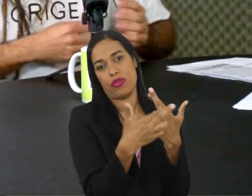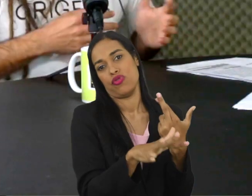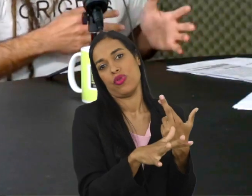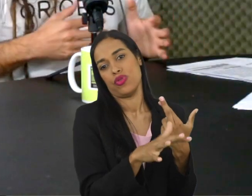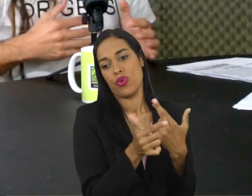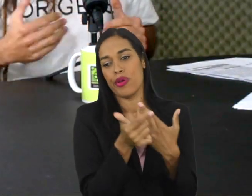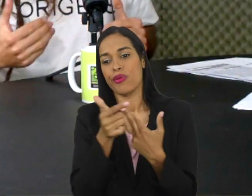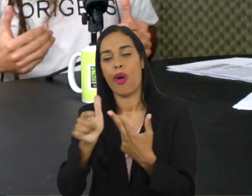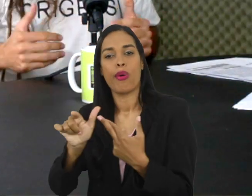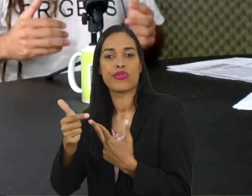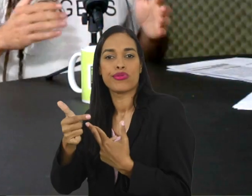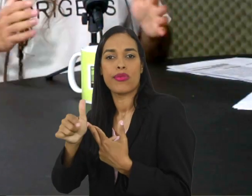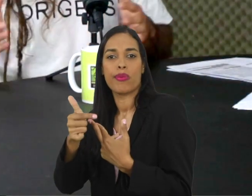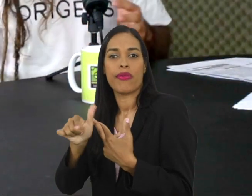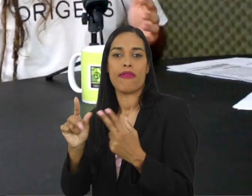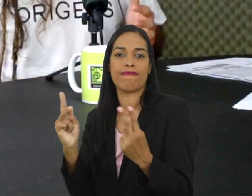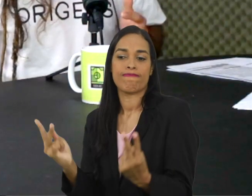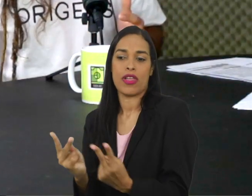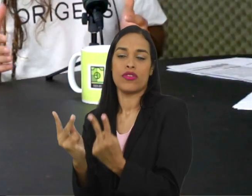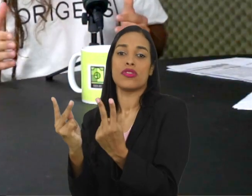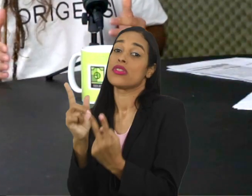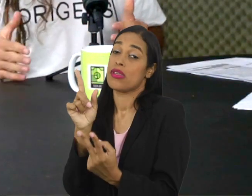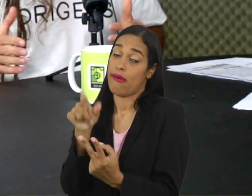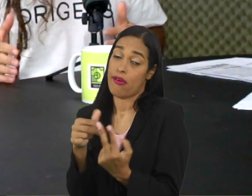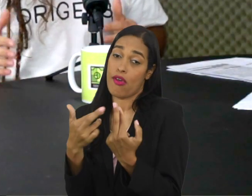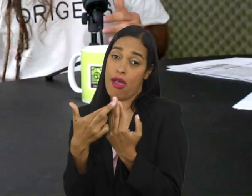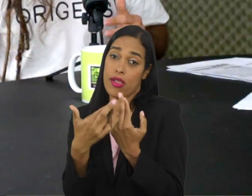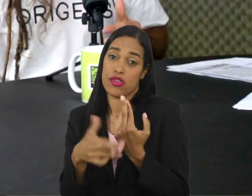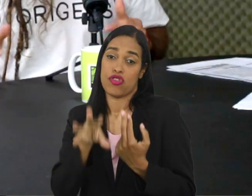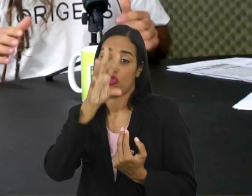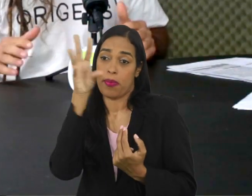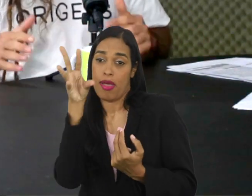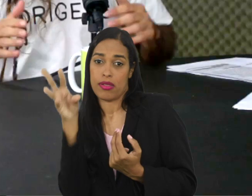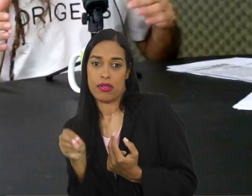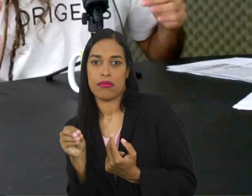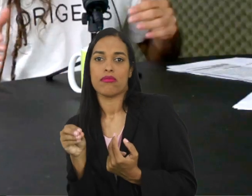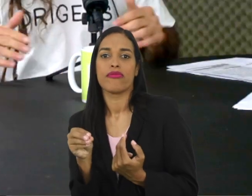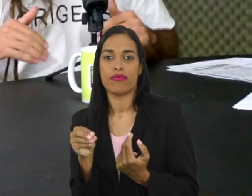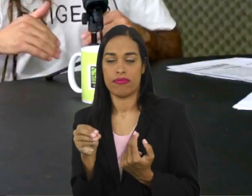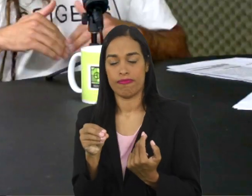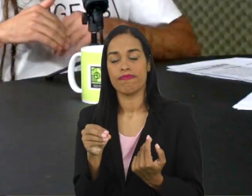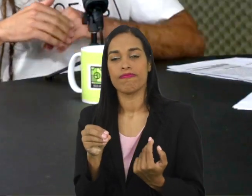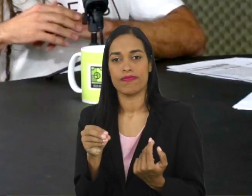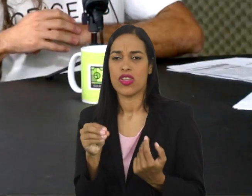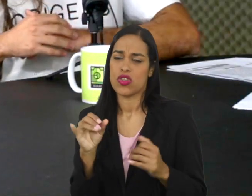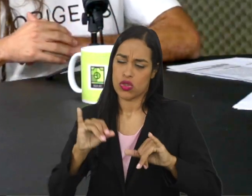linha religiosa e outras não. E a gente sabe que as religiões de matriz africana sofrem